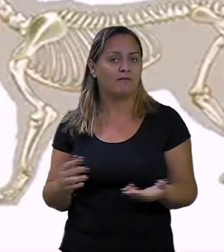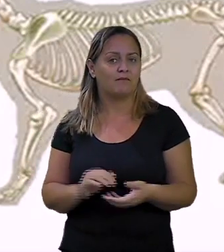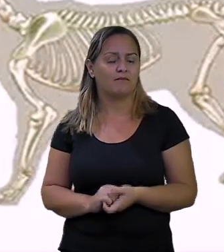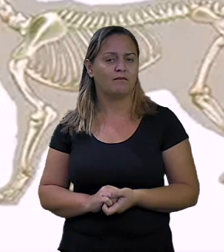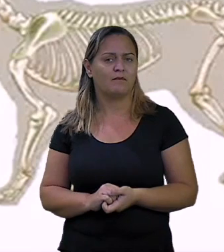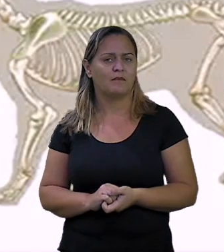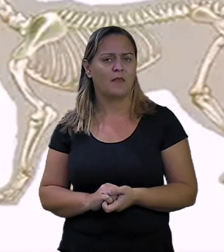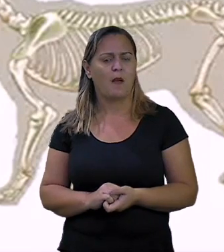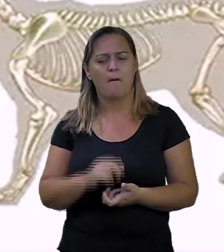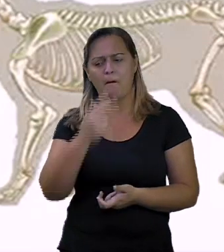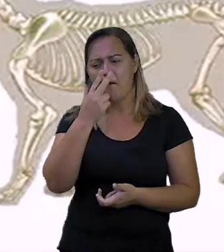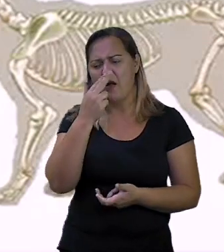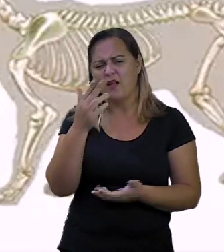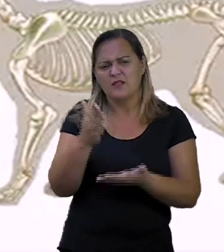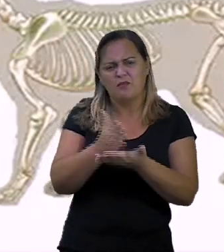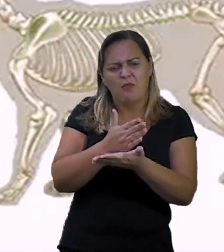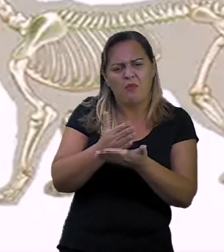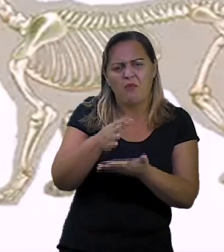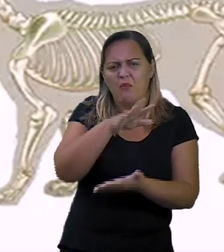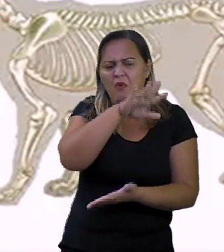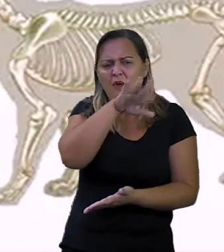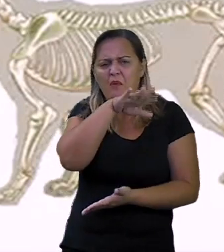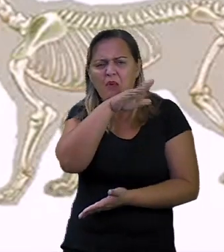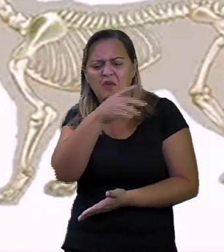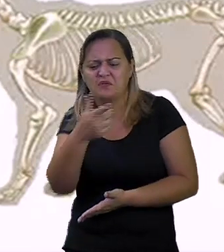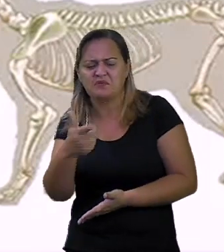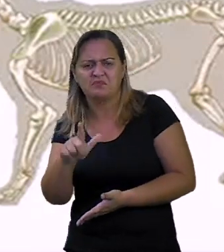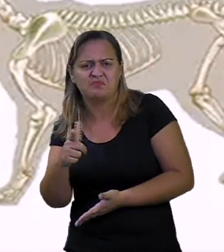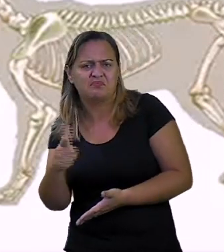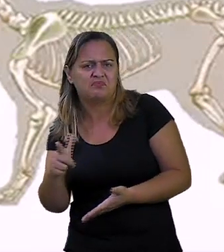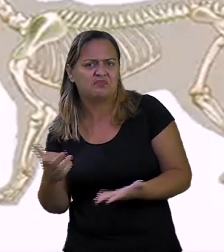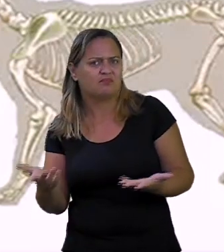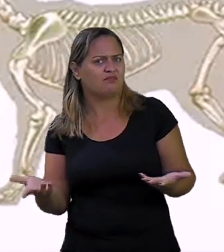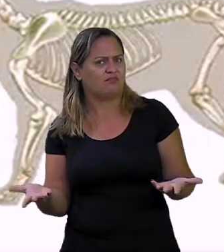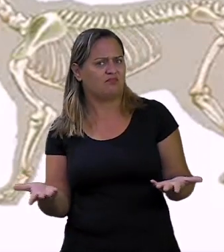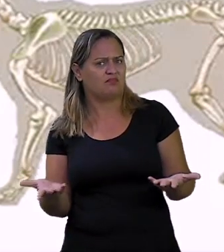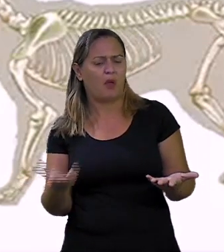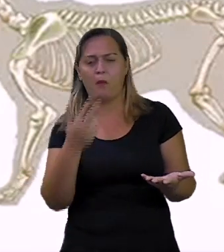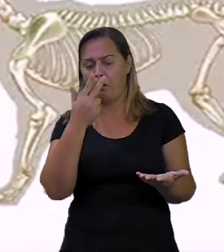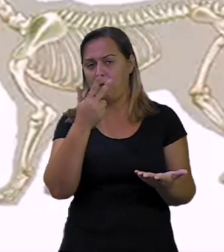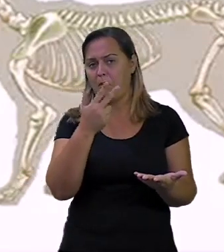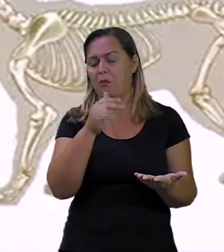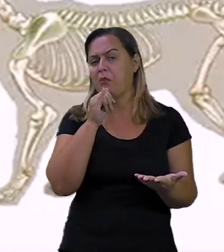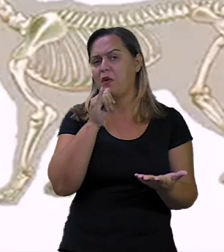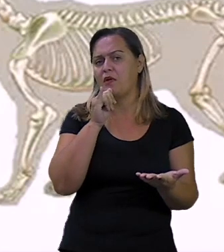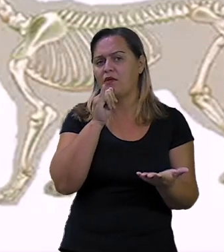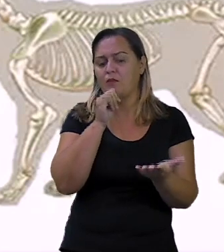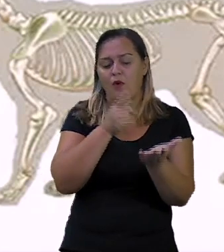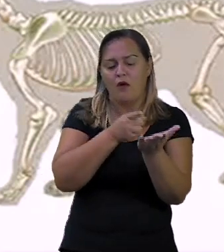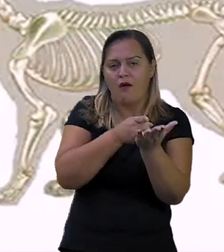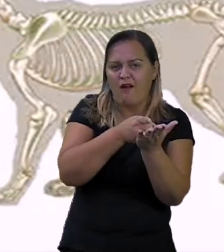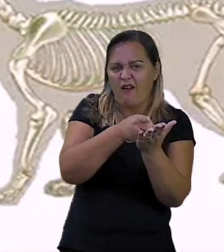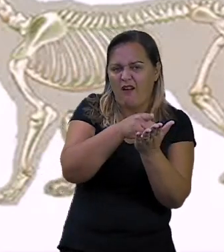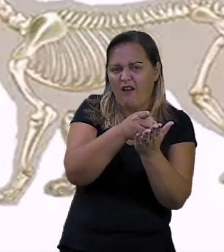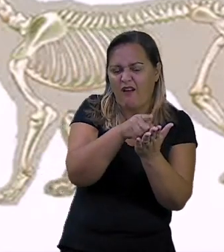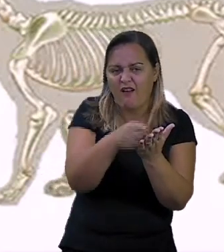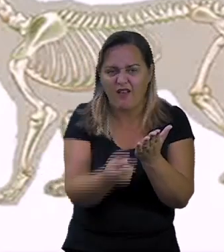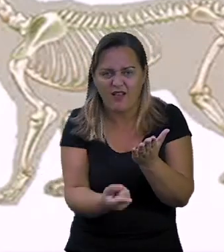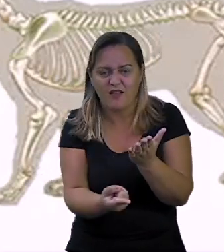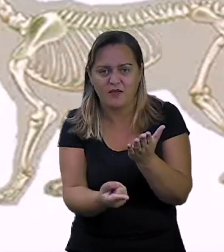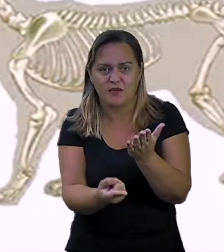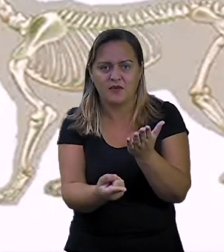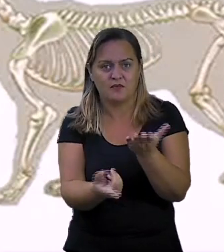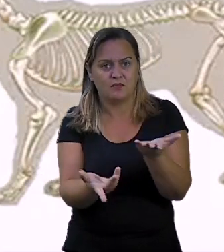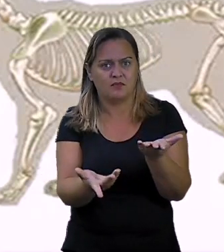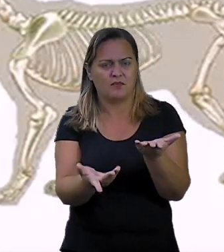não tem uma forma definida como as lesmas que são animais onde o esqueleto não está